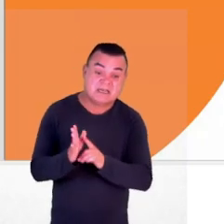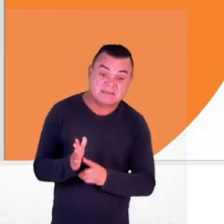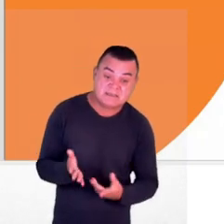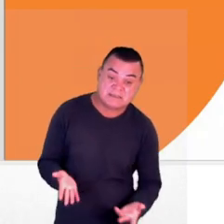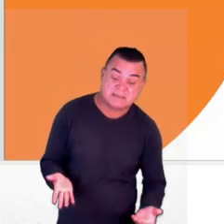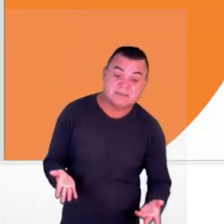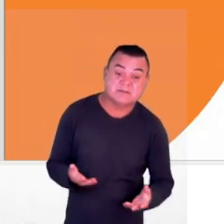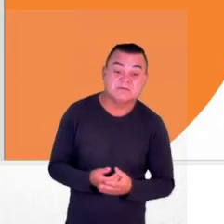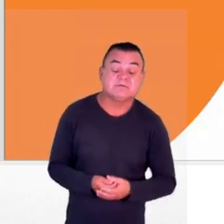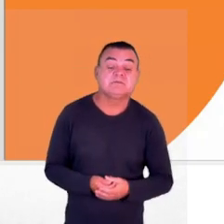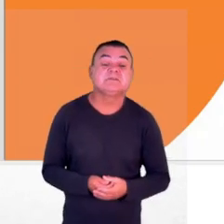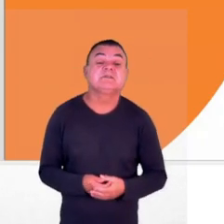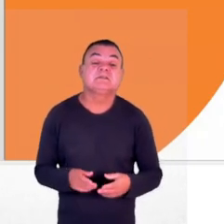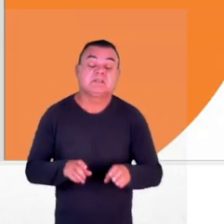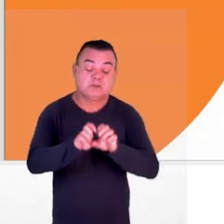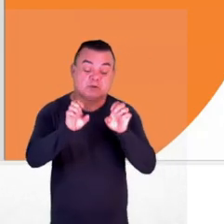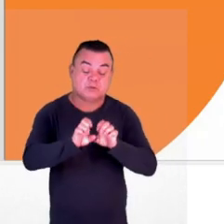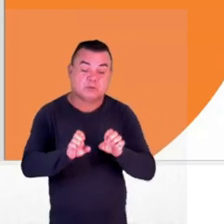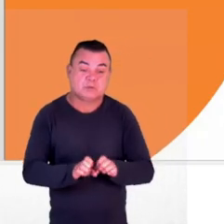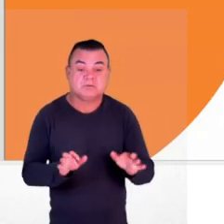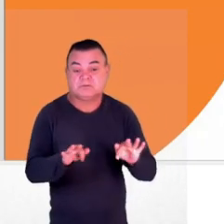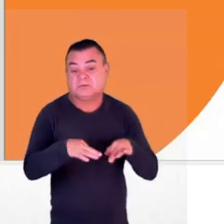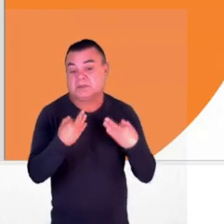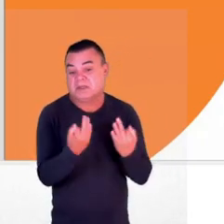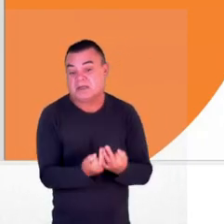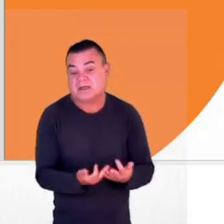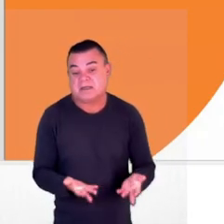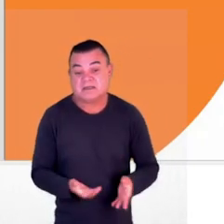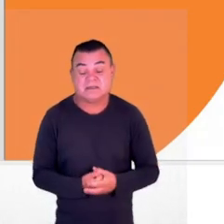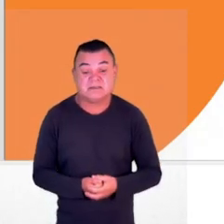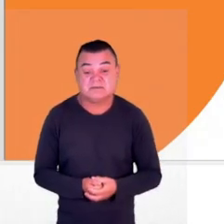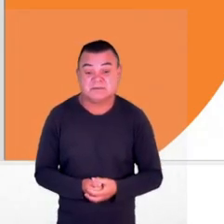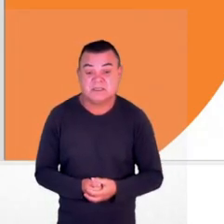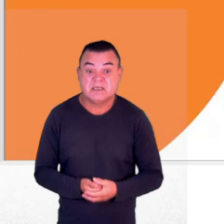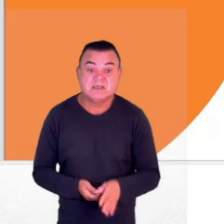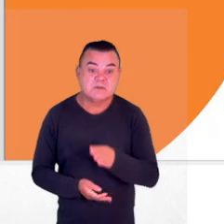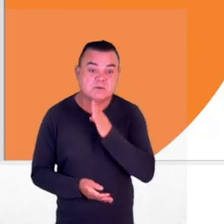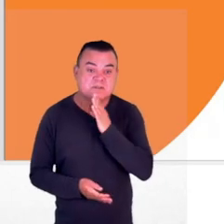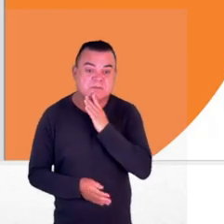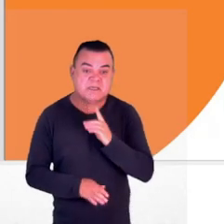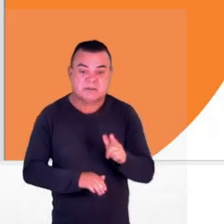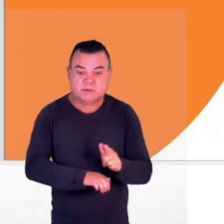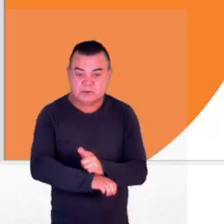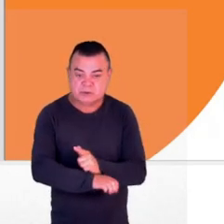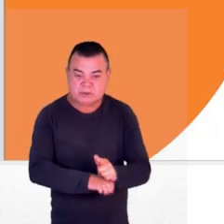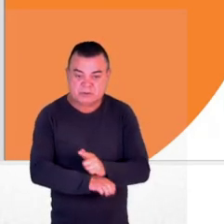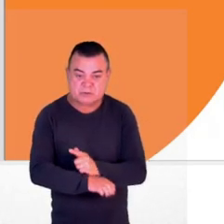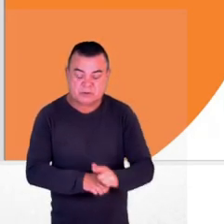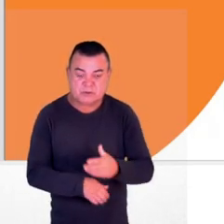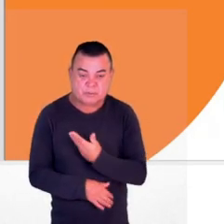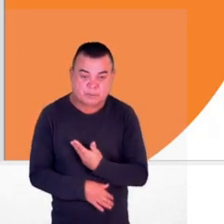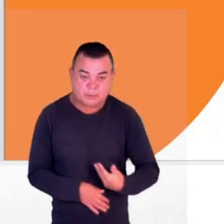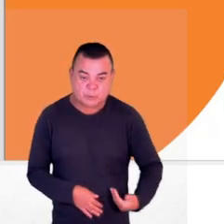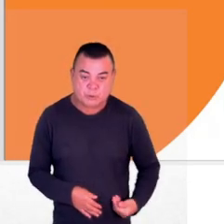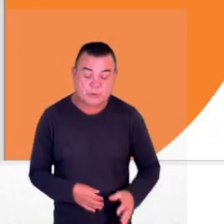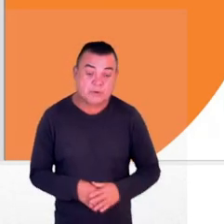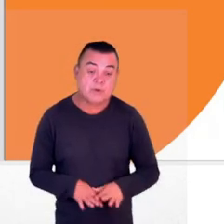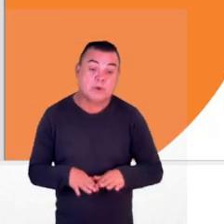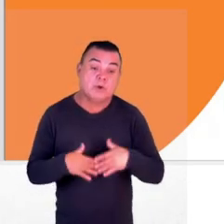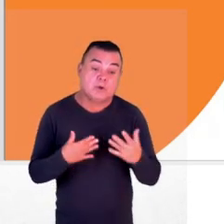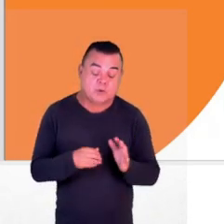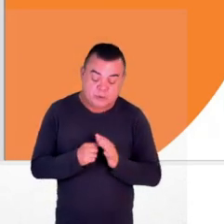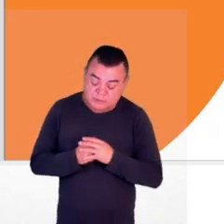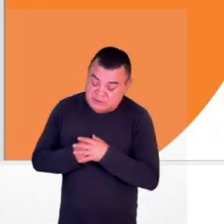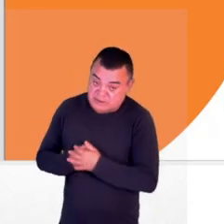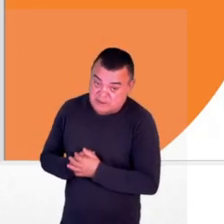Agricultura fam não tinha esses documentos desconhecimento do dos gestores públicos ou até a omissão mesmo na compra do mínimo do 3 da